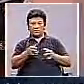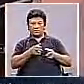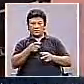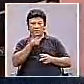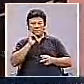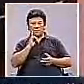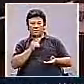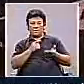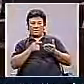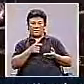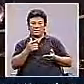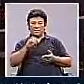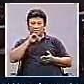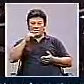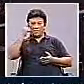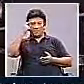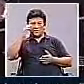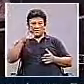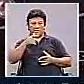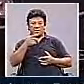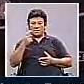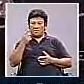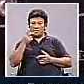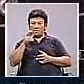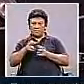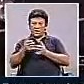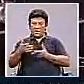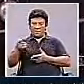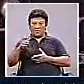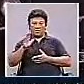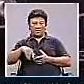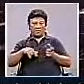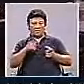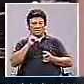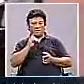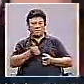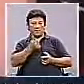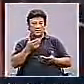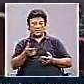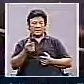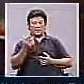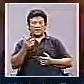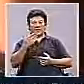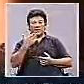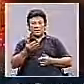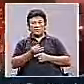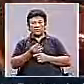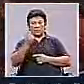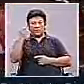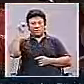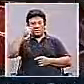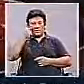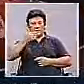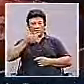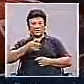grande valor, talvez, quem sabe, mais valor do os pilotos da atualidade. Muito obrigada a este festival então com um padrinho